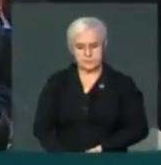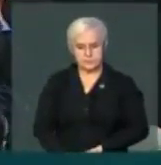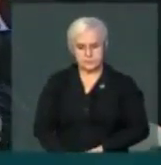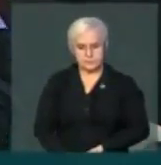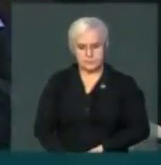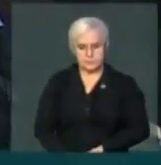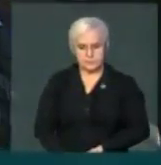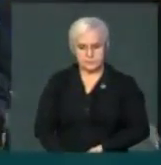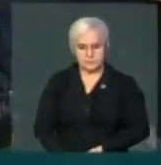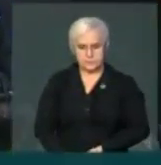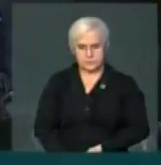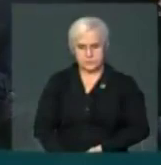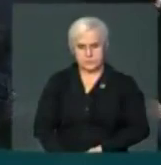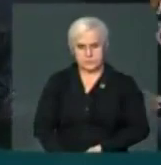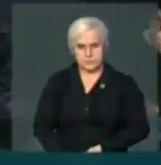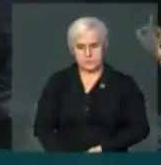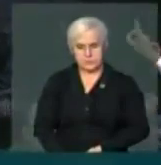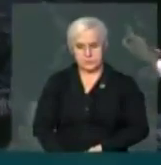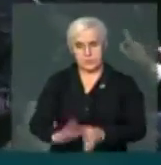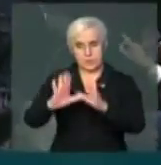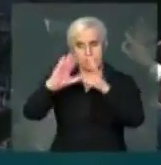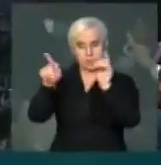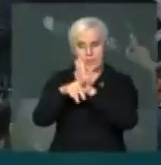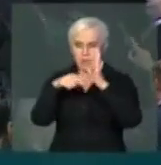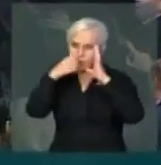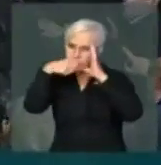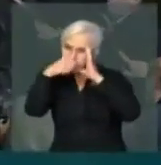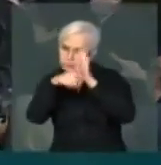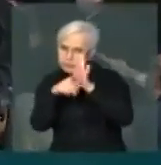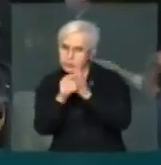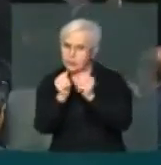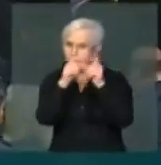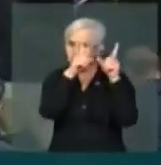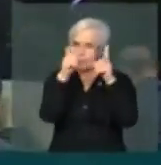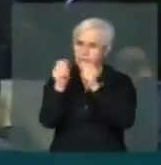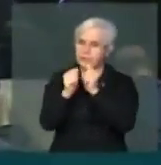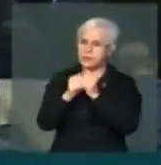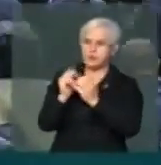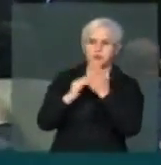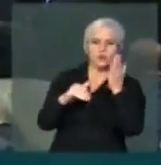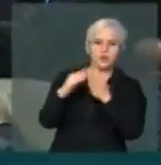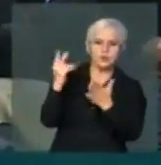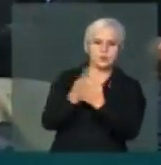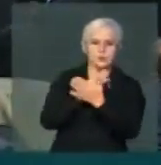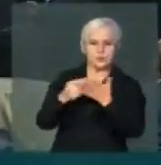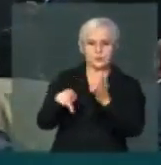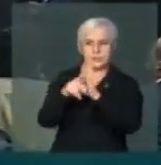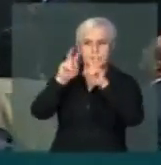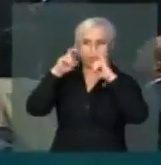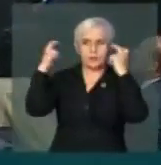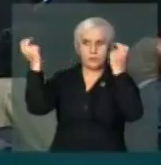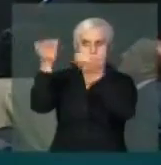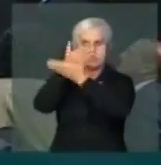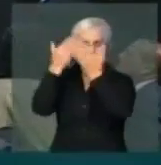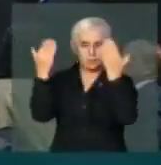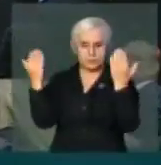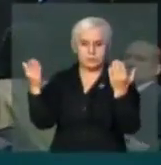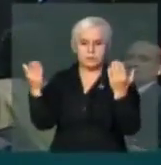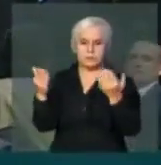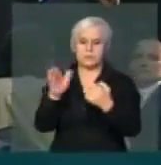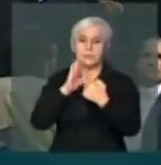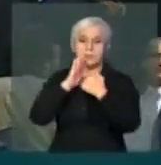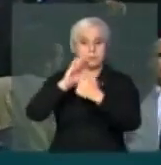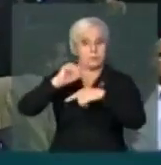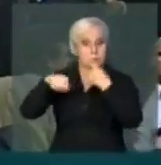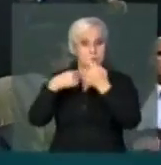oposição. Evidentemente que a imprensa acompanha tudo, registra todos os passos, todos os fatos que ocorrem nas galerias,